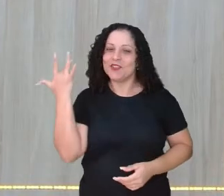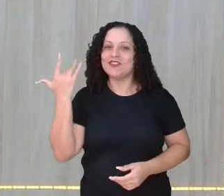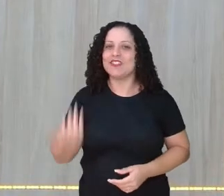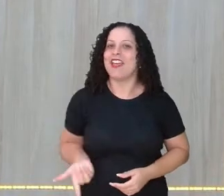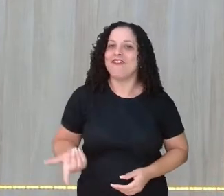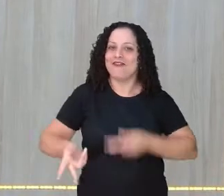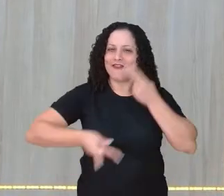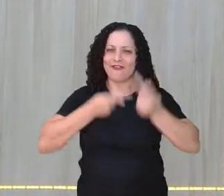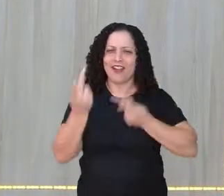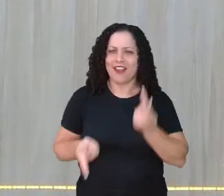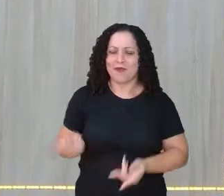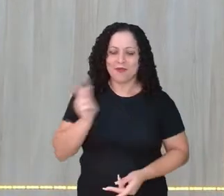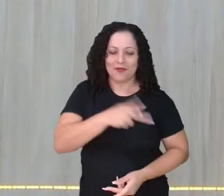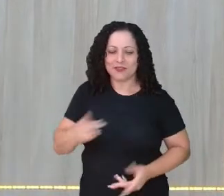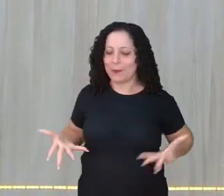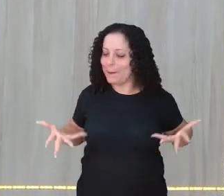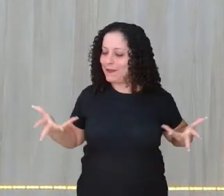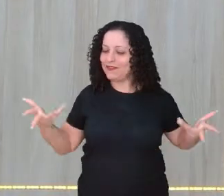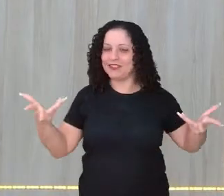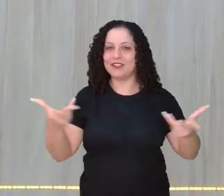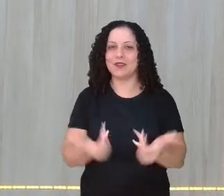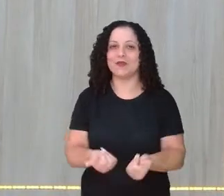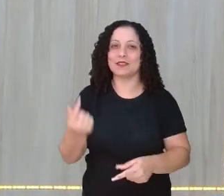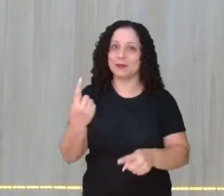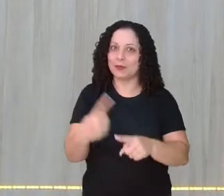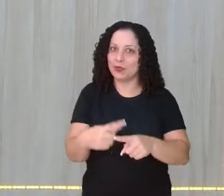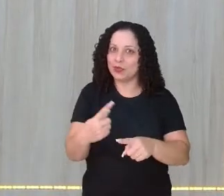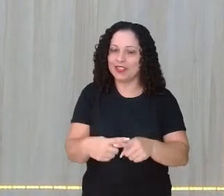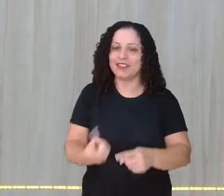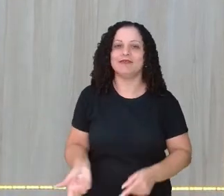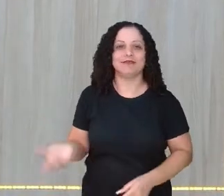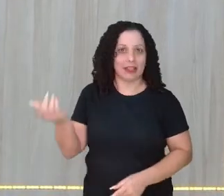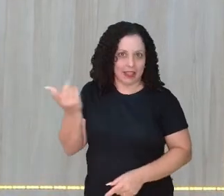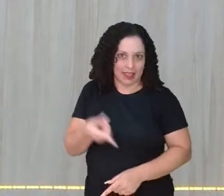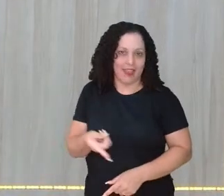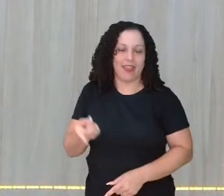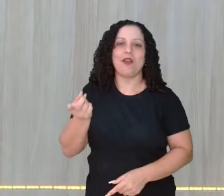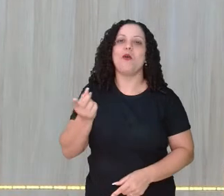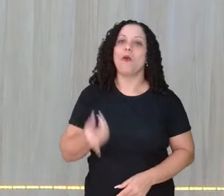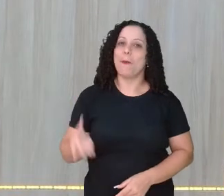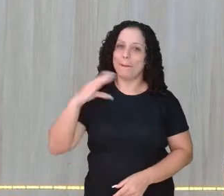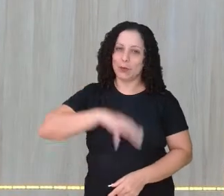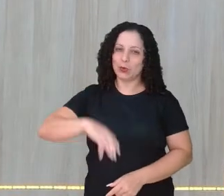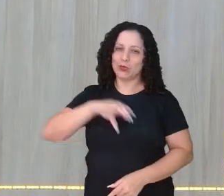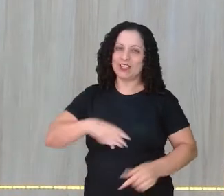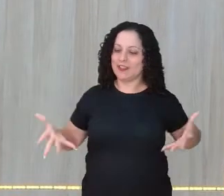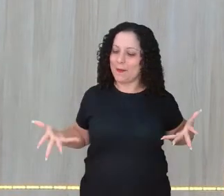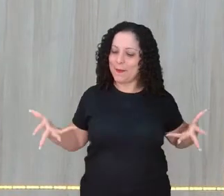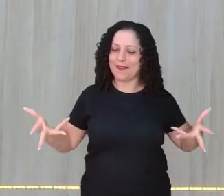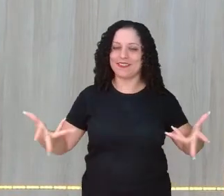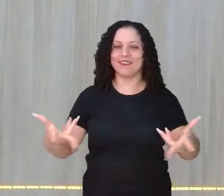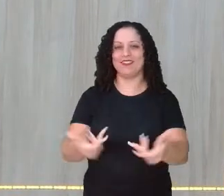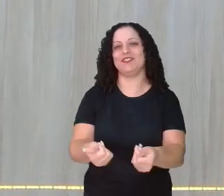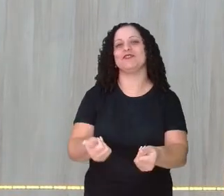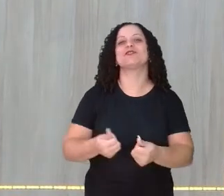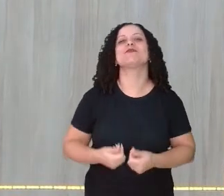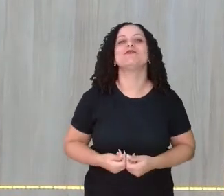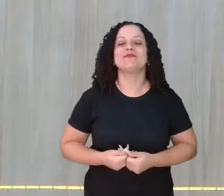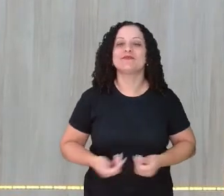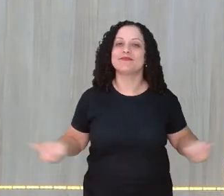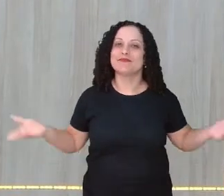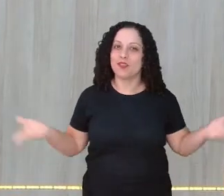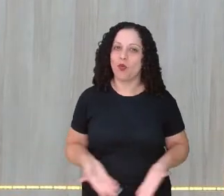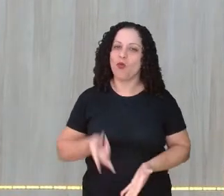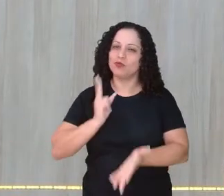eu costumo dizer, gente, língua portuguesa é Maravigold. E para eu continuar